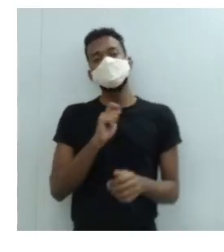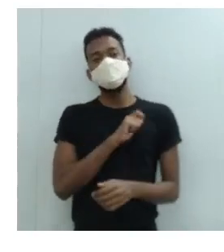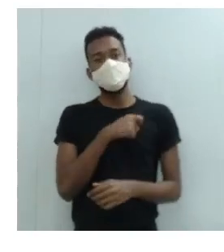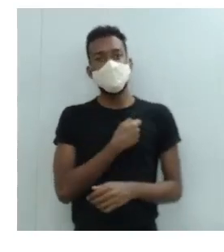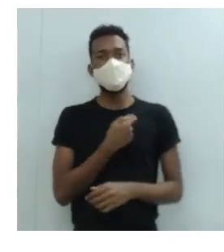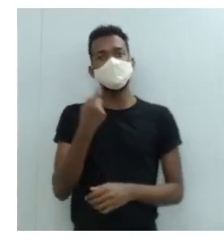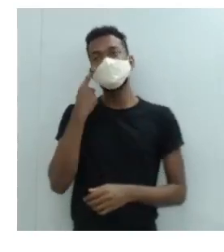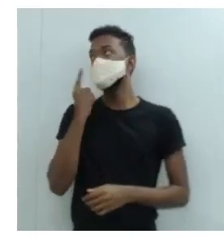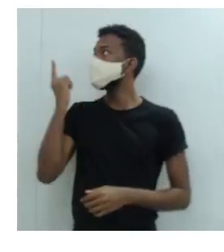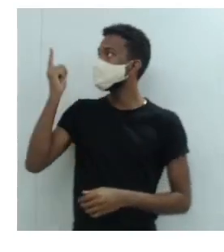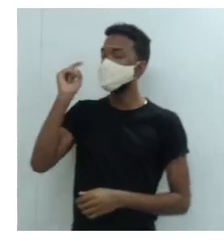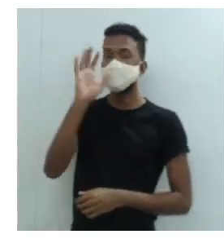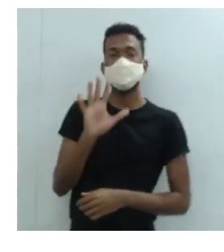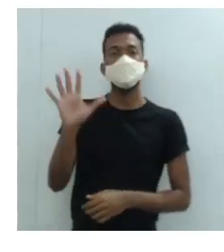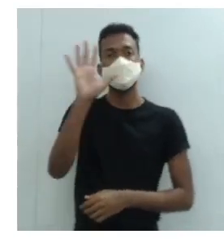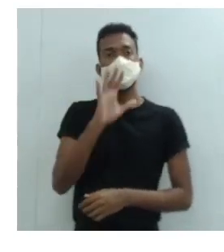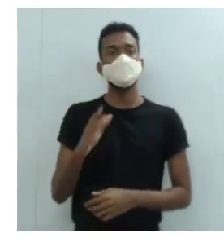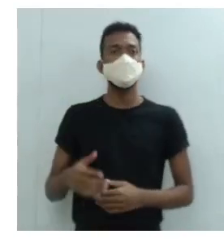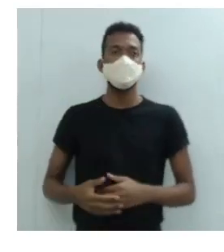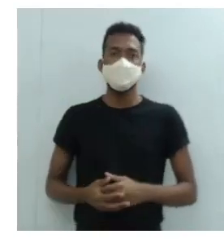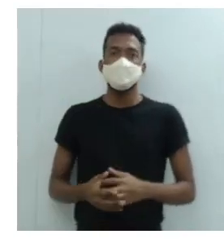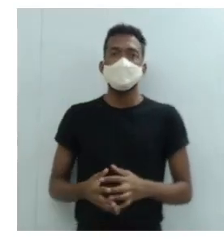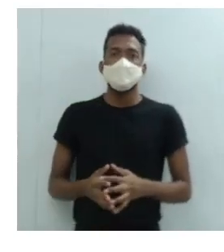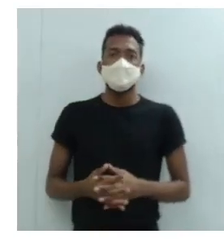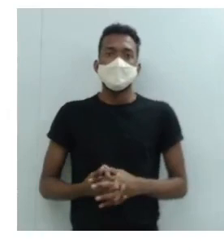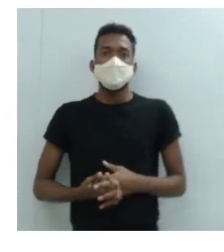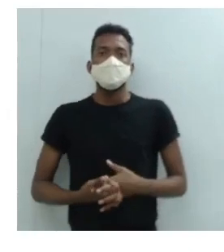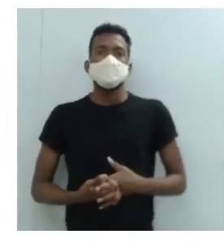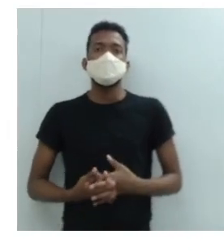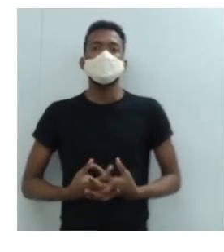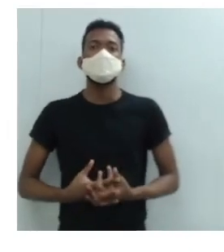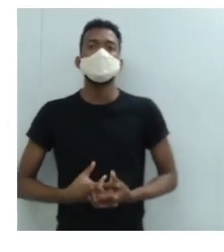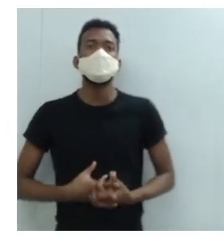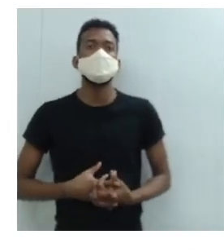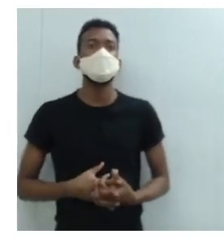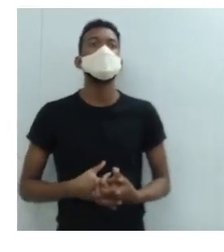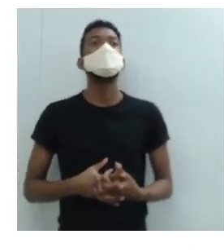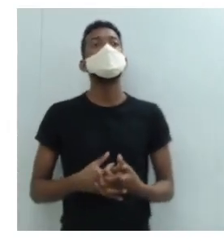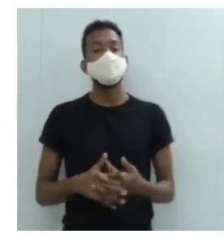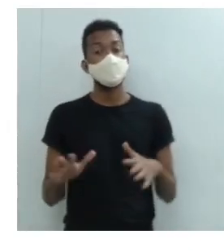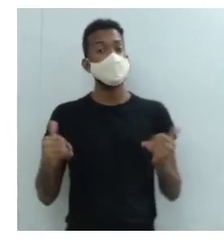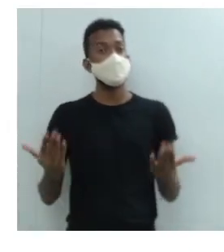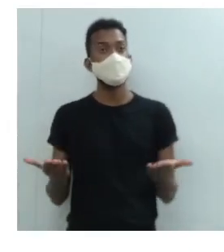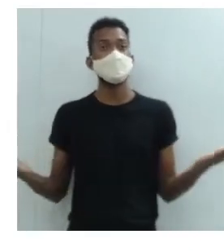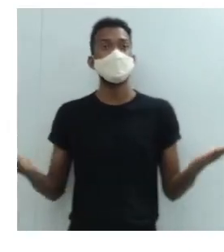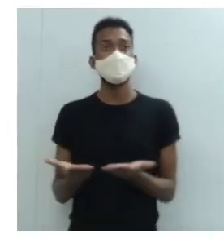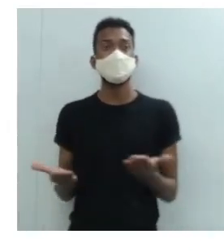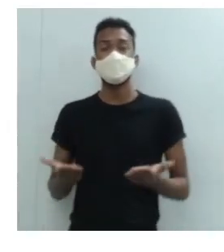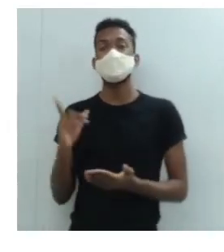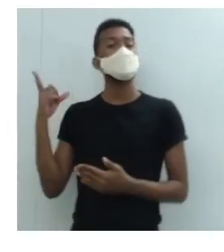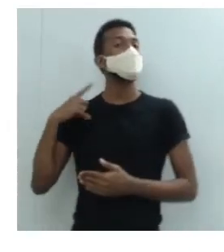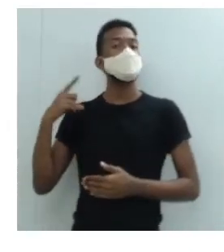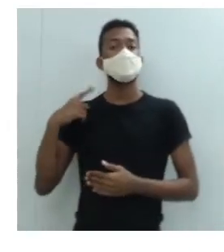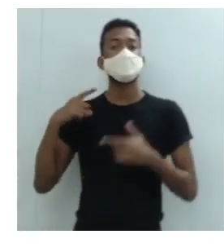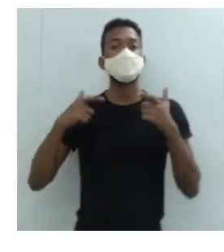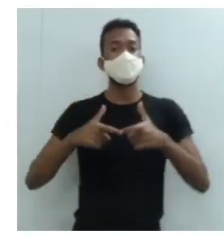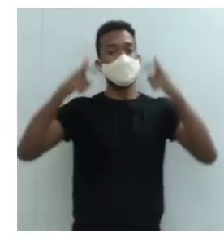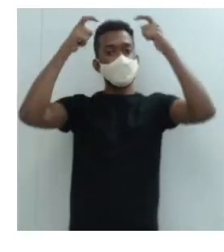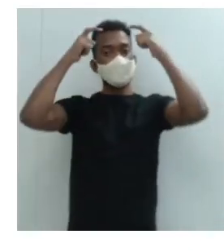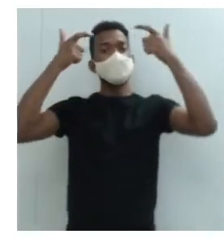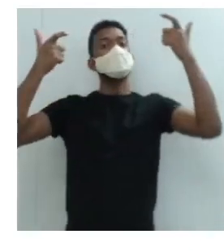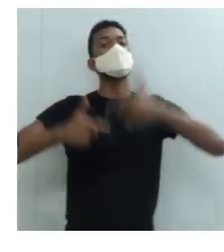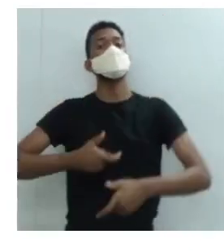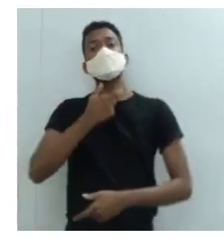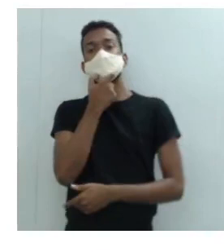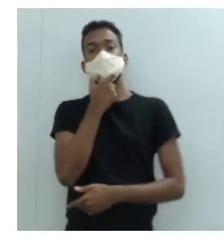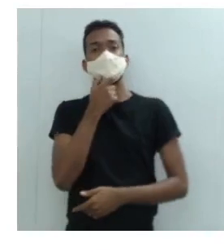na nossa tela, né? Essa imagem aí. Então vem a monarquia na Inglaterra. Como era a